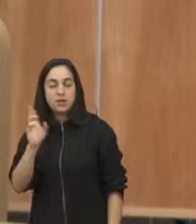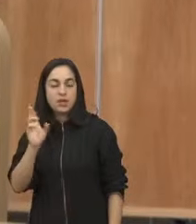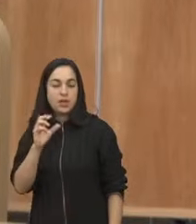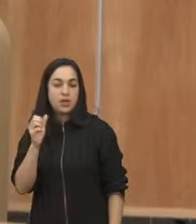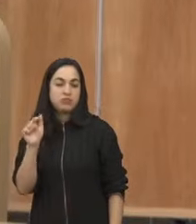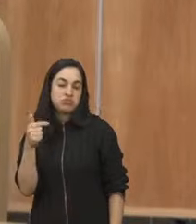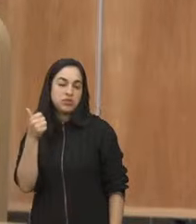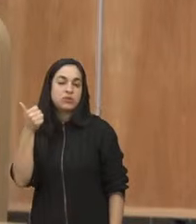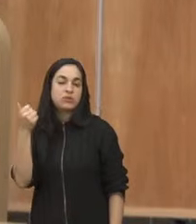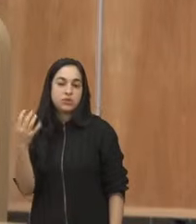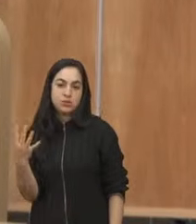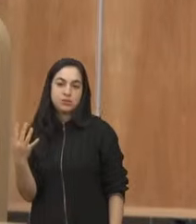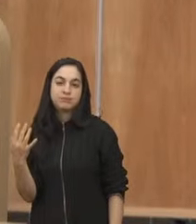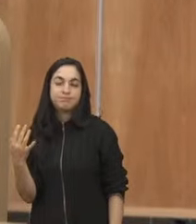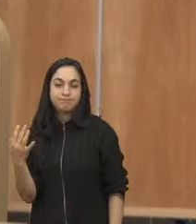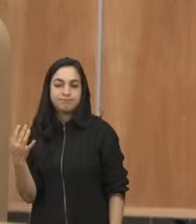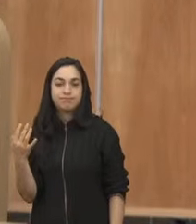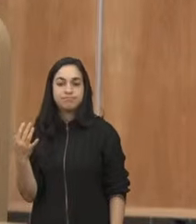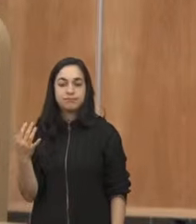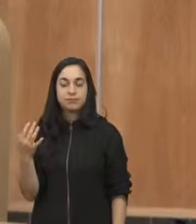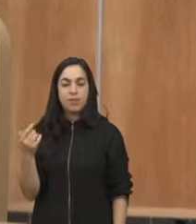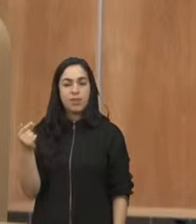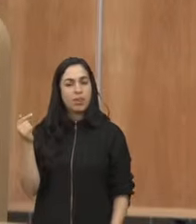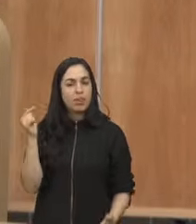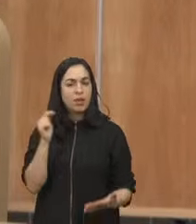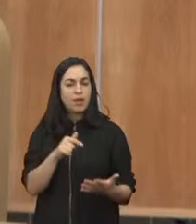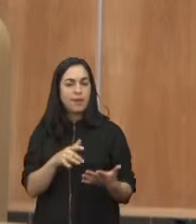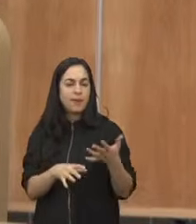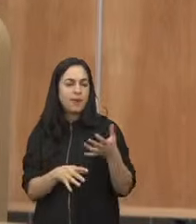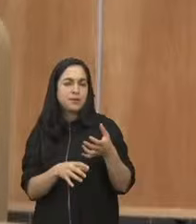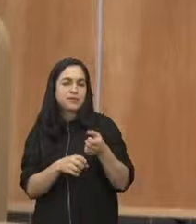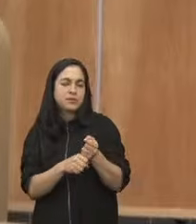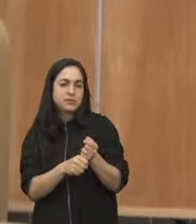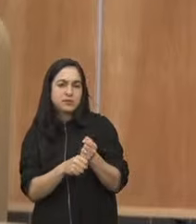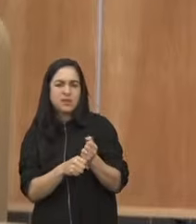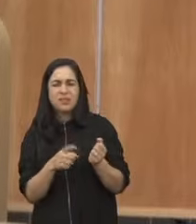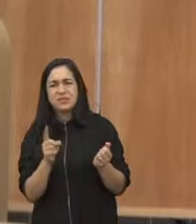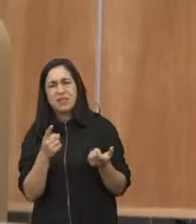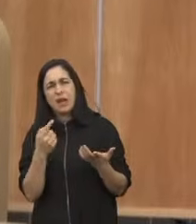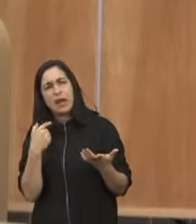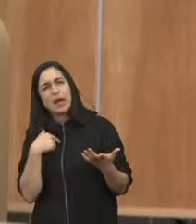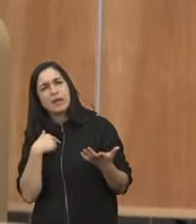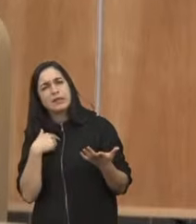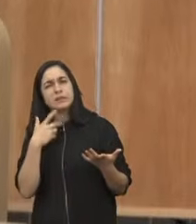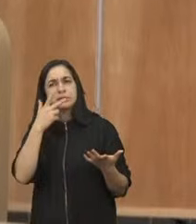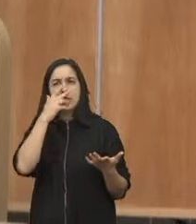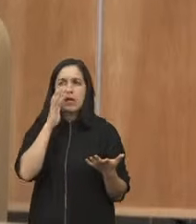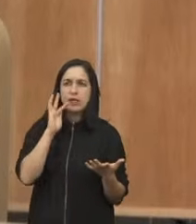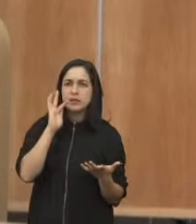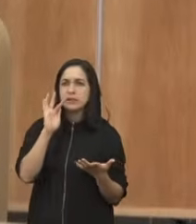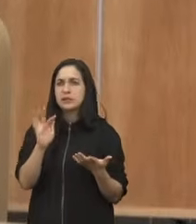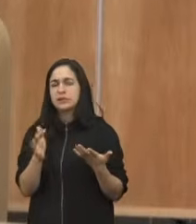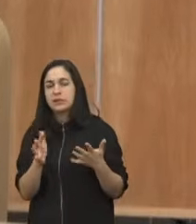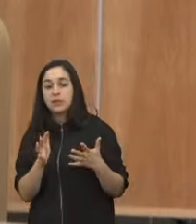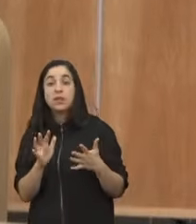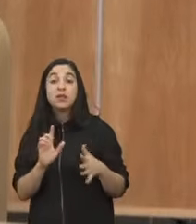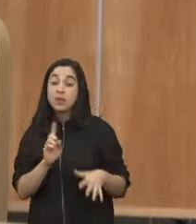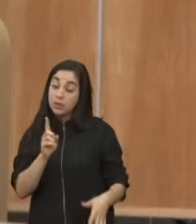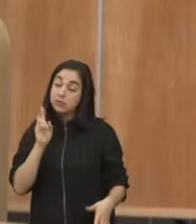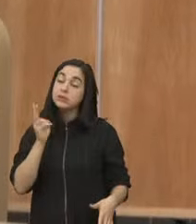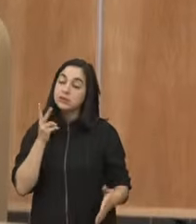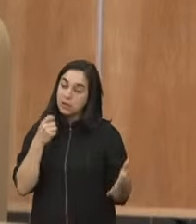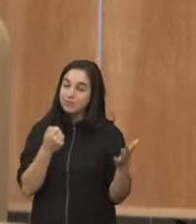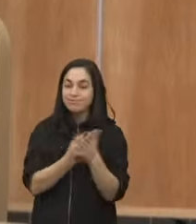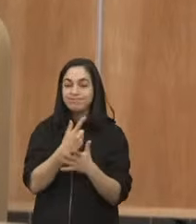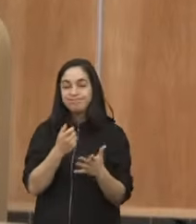2.637.923,14. Isso aqui não é uma coisa aqui prevista, é o que gasta. E para gastar,